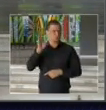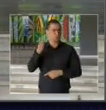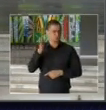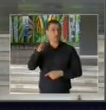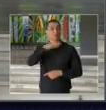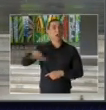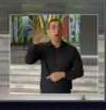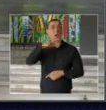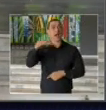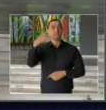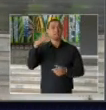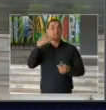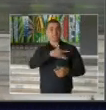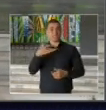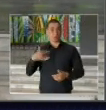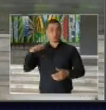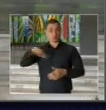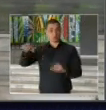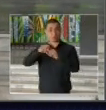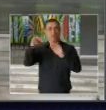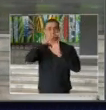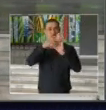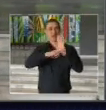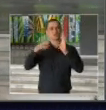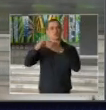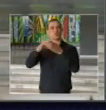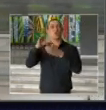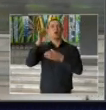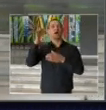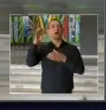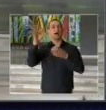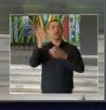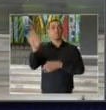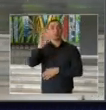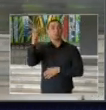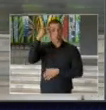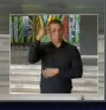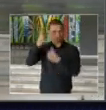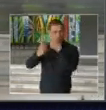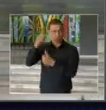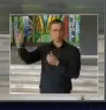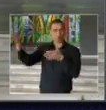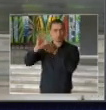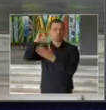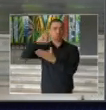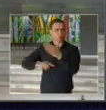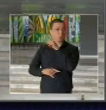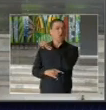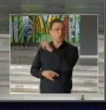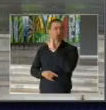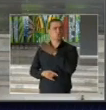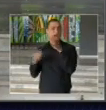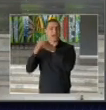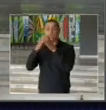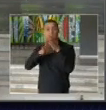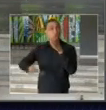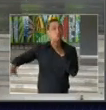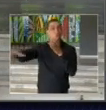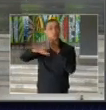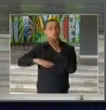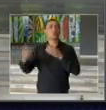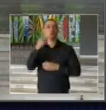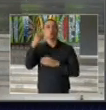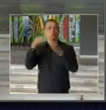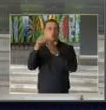De saúde. Vamos lá. Qual é o problema, gente? É um ano só, Reinaldo. Reinaldo, é um ano só que não vai ter, entendeu? Eu não estou